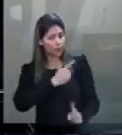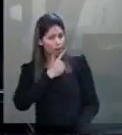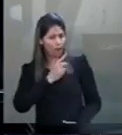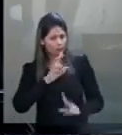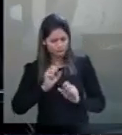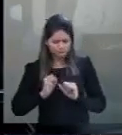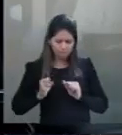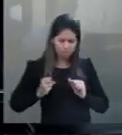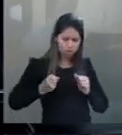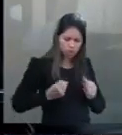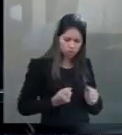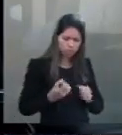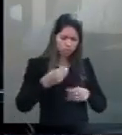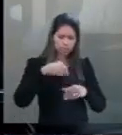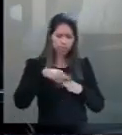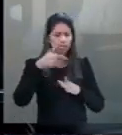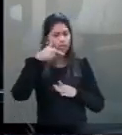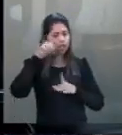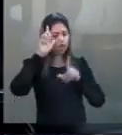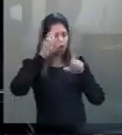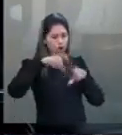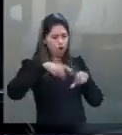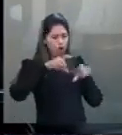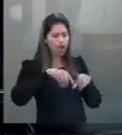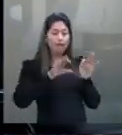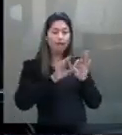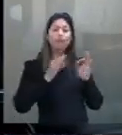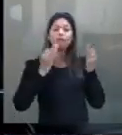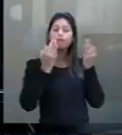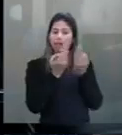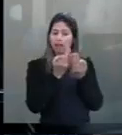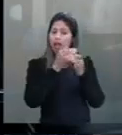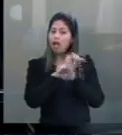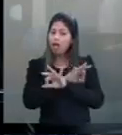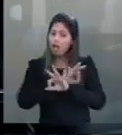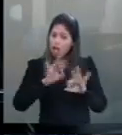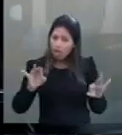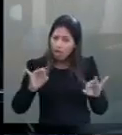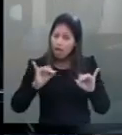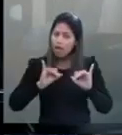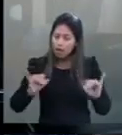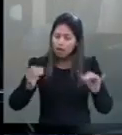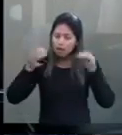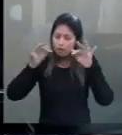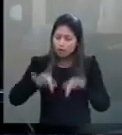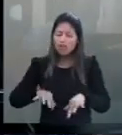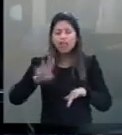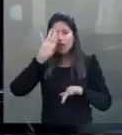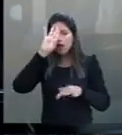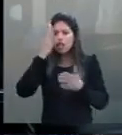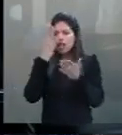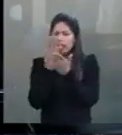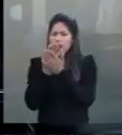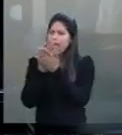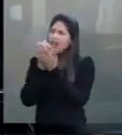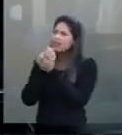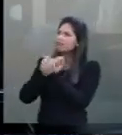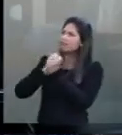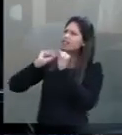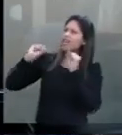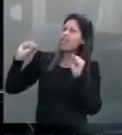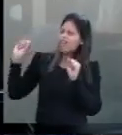fortalecer a agricultura familiar. Termino dizendo, creio no despertar da vida, no amor, na solidariedade e